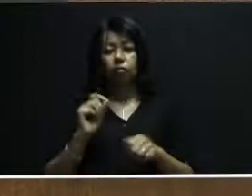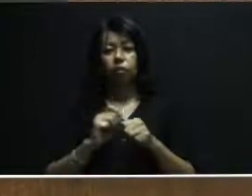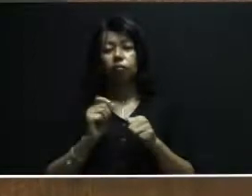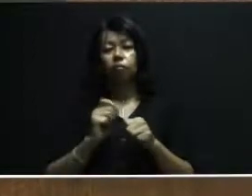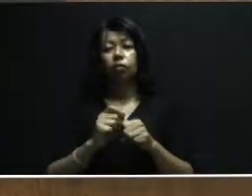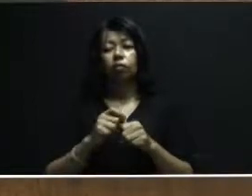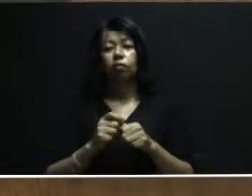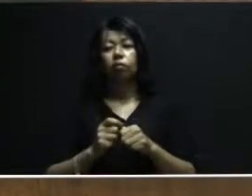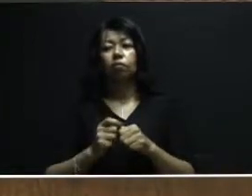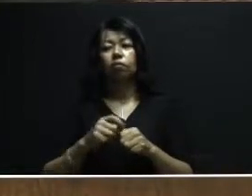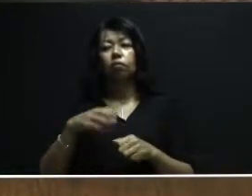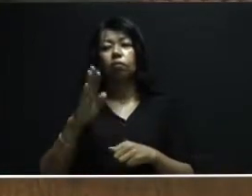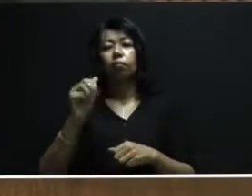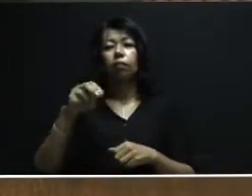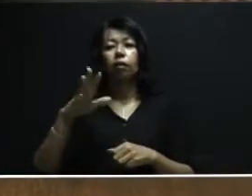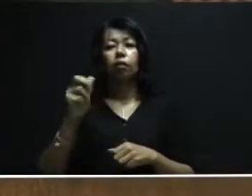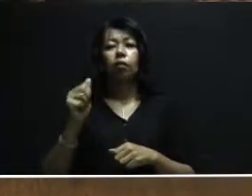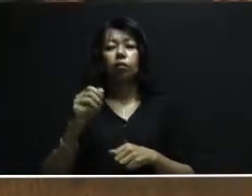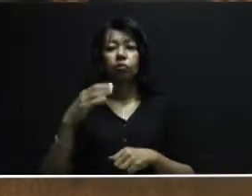Banda Sinfônica de Cubatão.